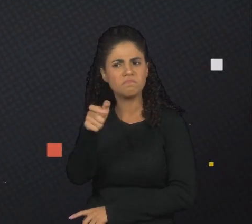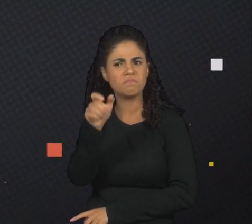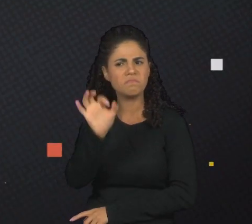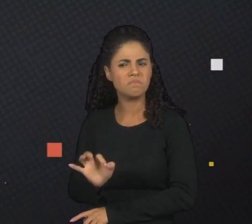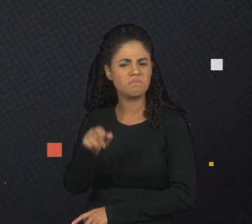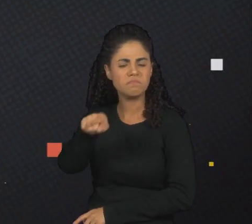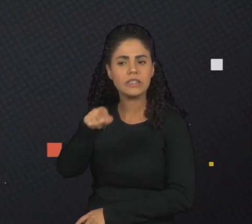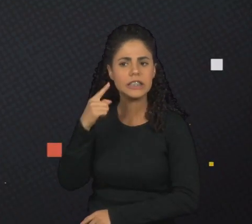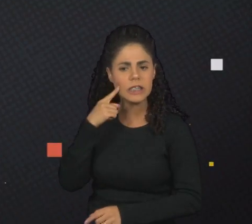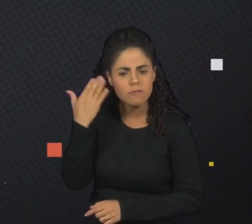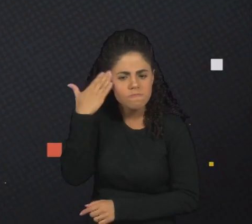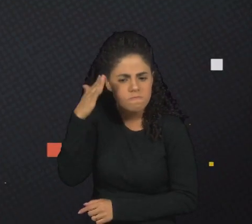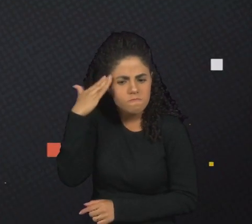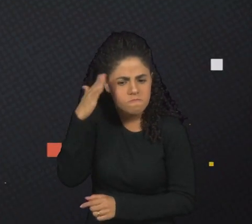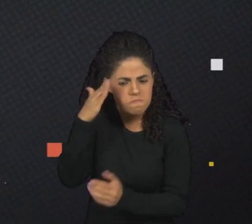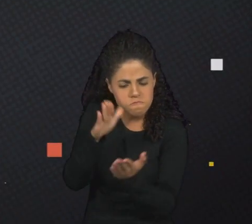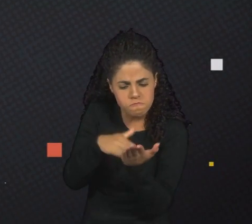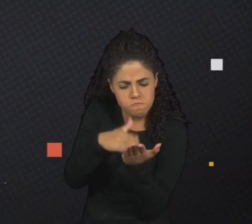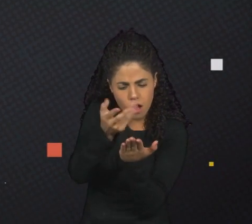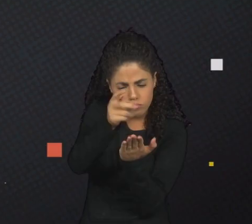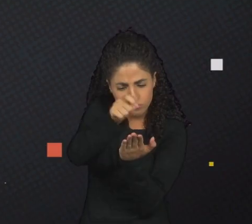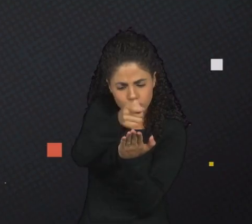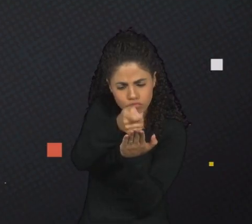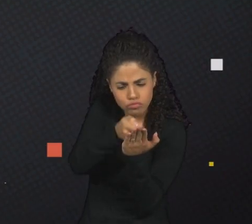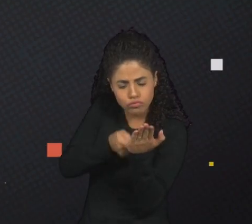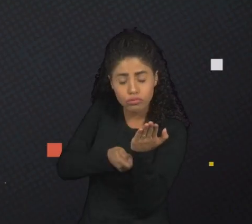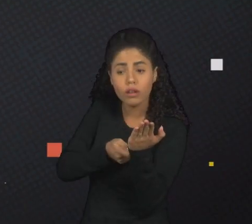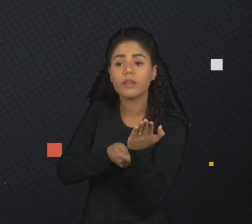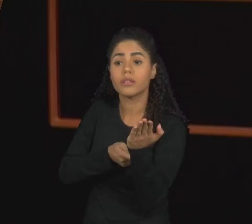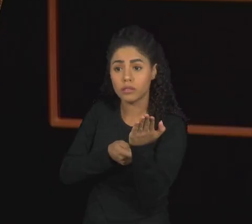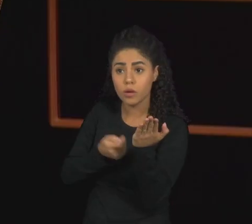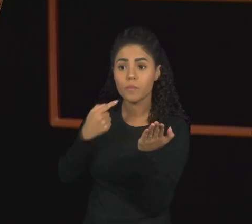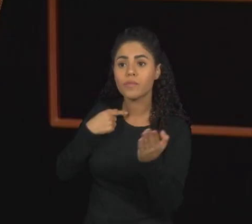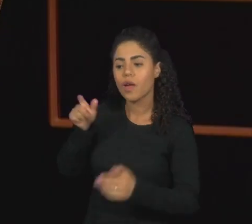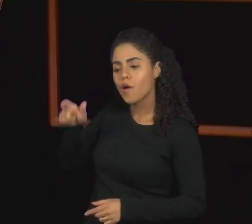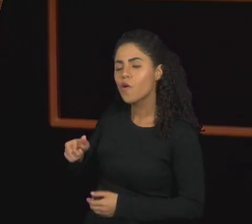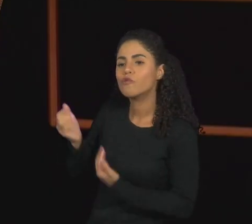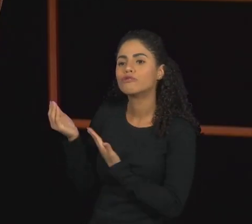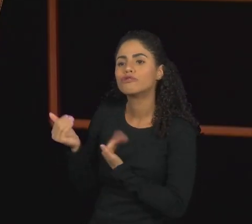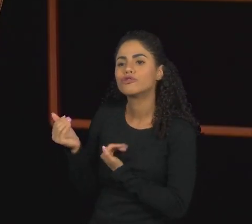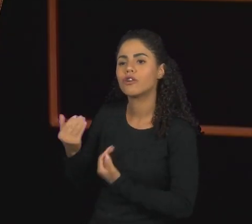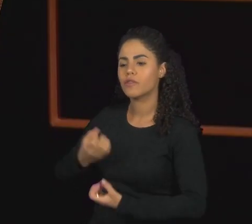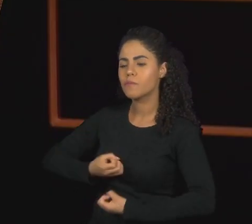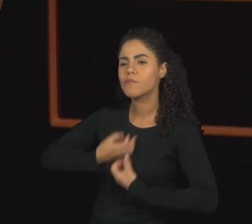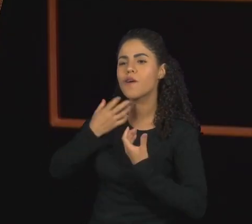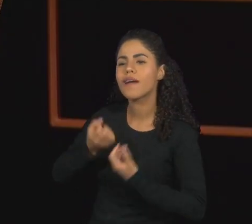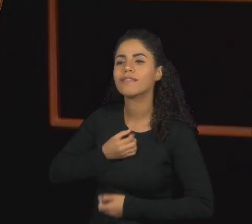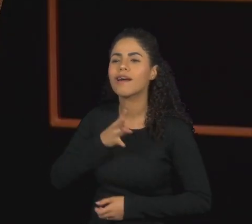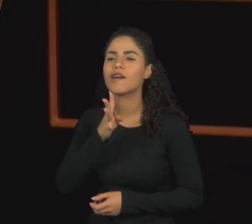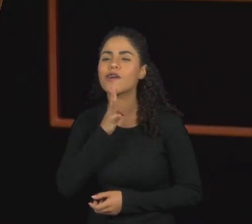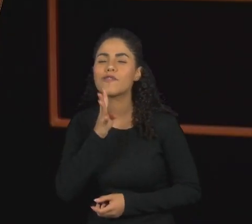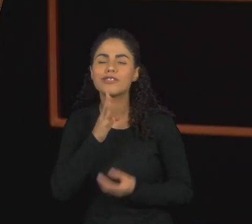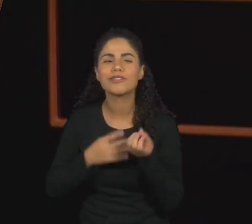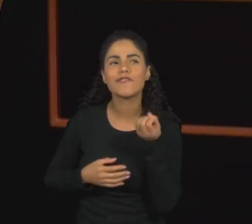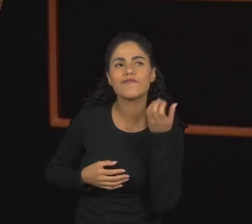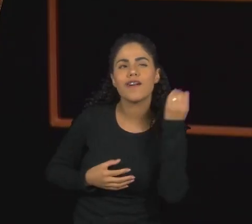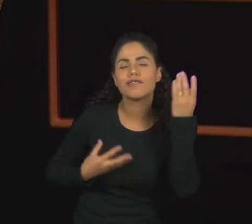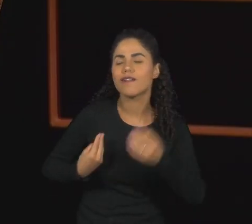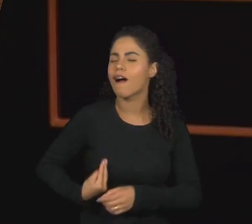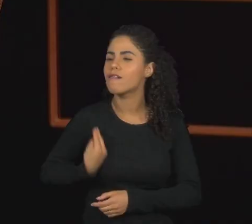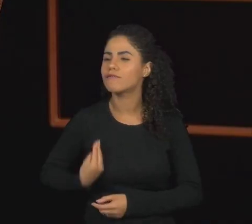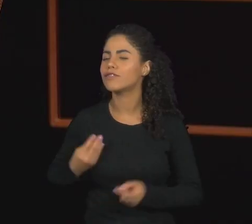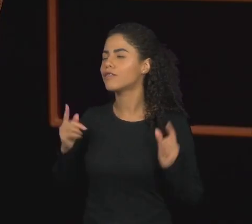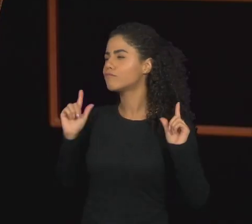que ele se desdobra em dois. Macário, que é um jovem poeta que quer conhecer a vida, quer ir para a noite